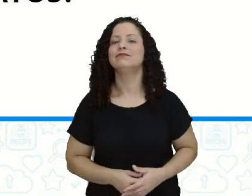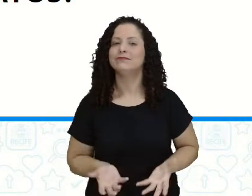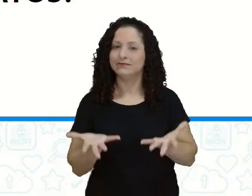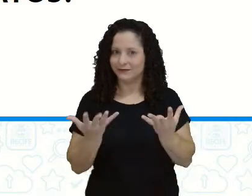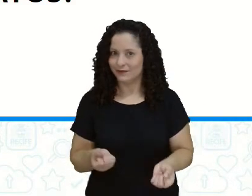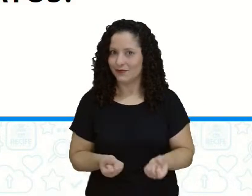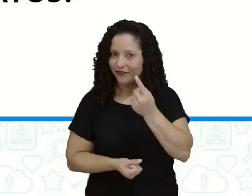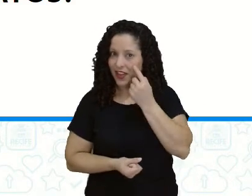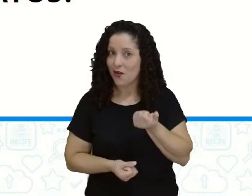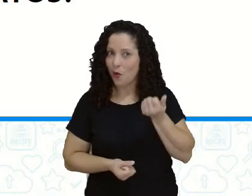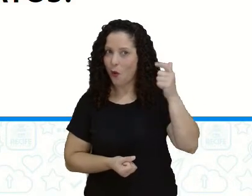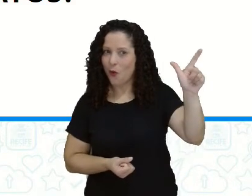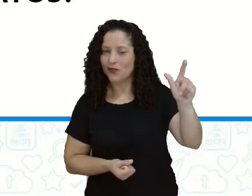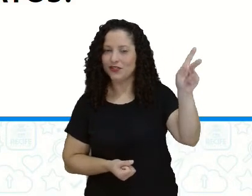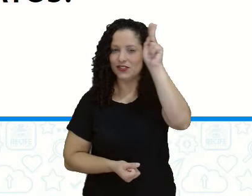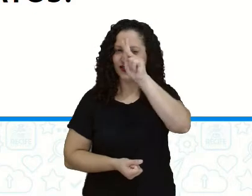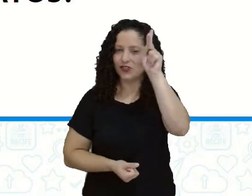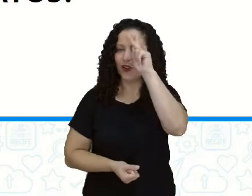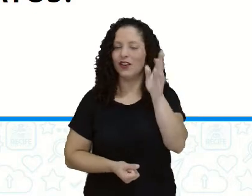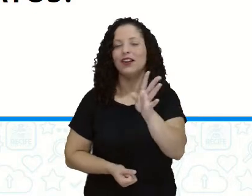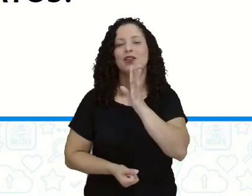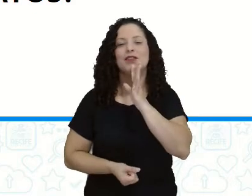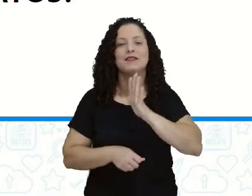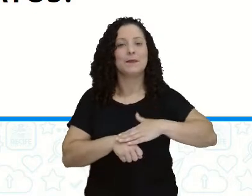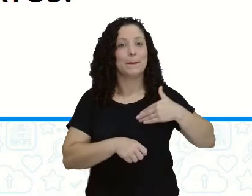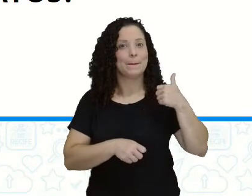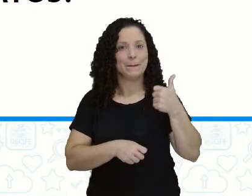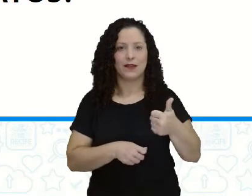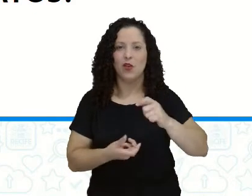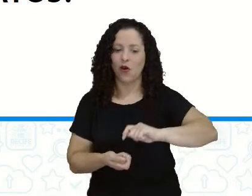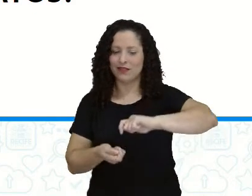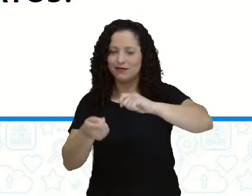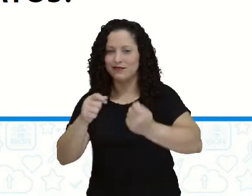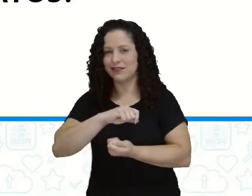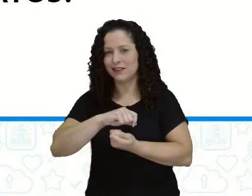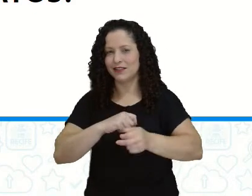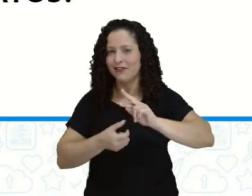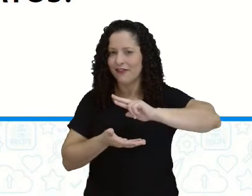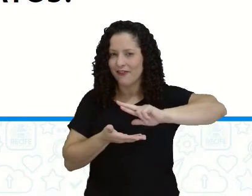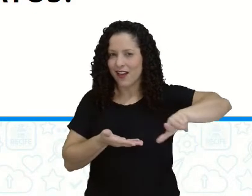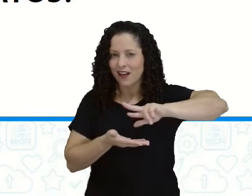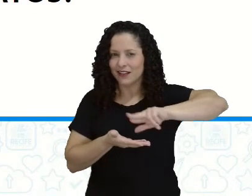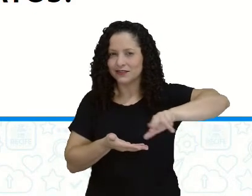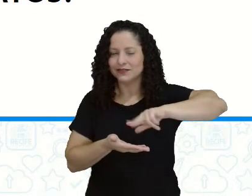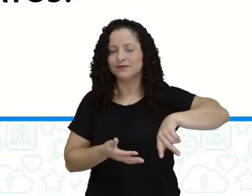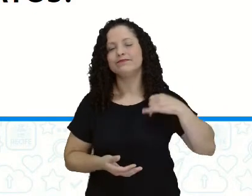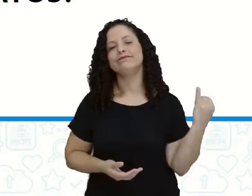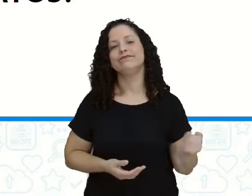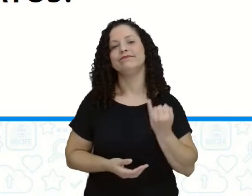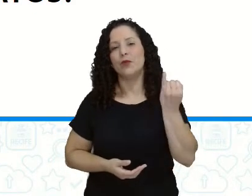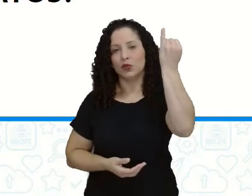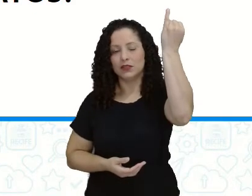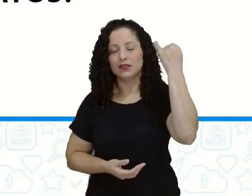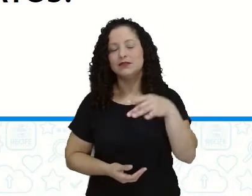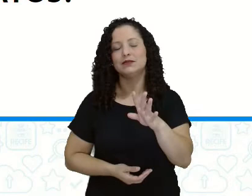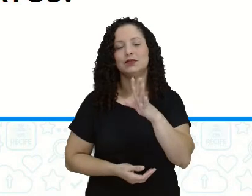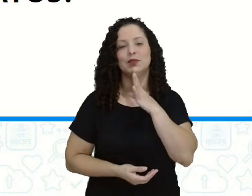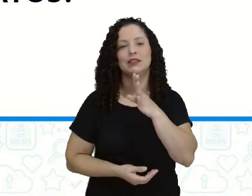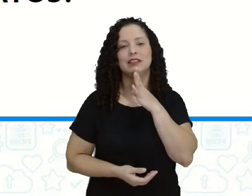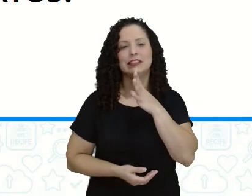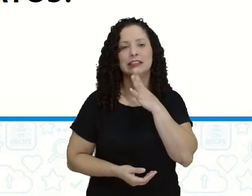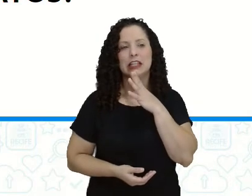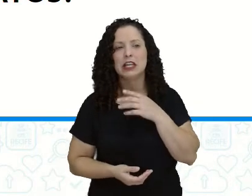outra história para conhecer uma outra versão. É importante a gente verificar